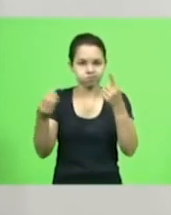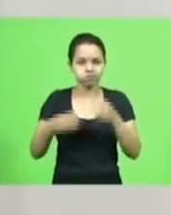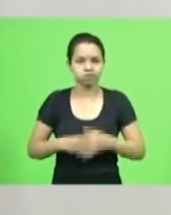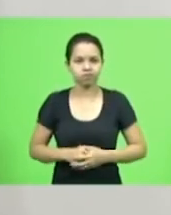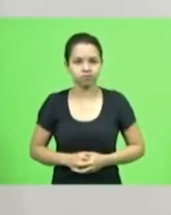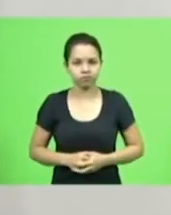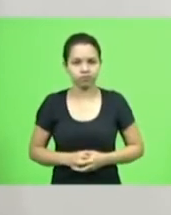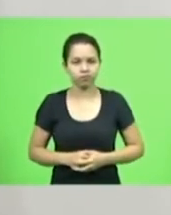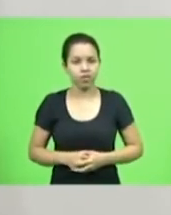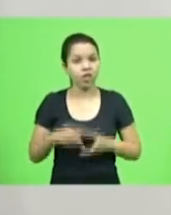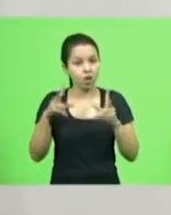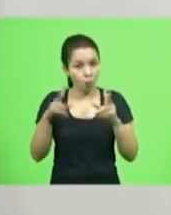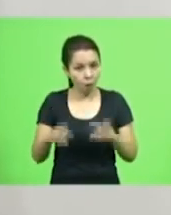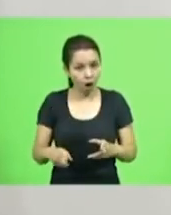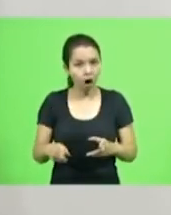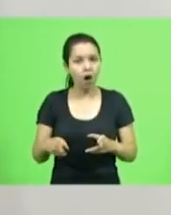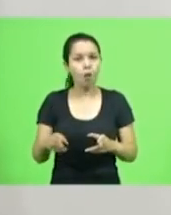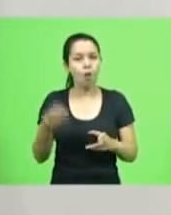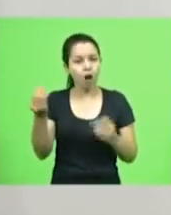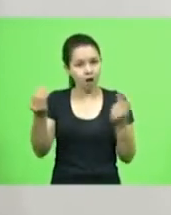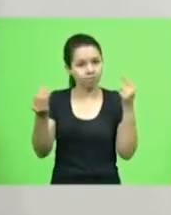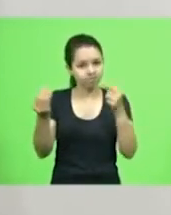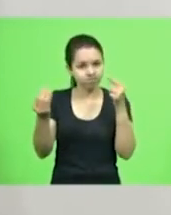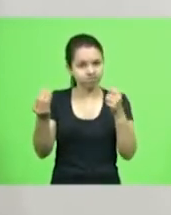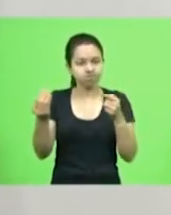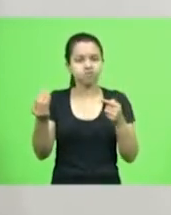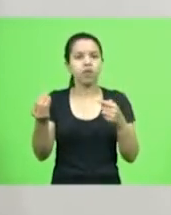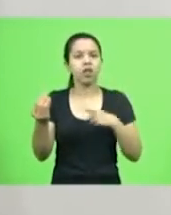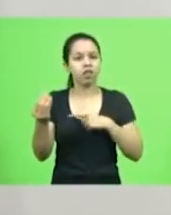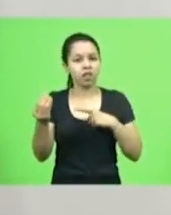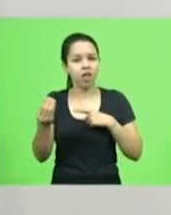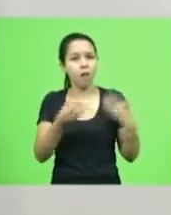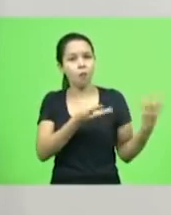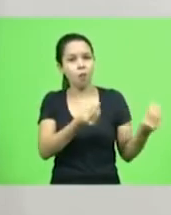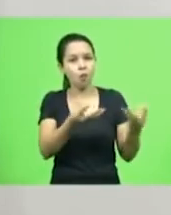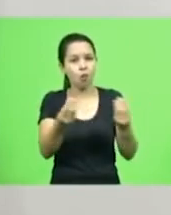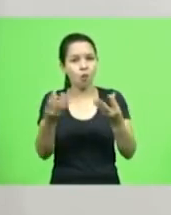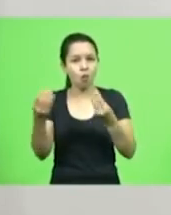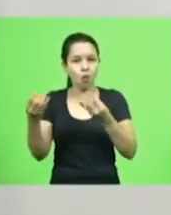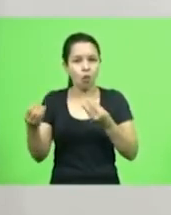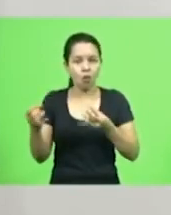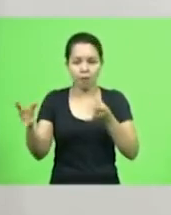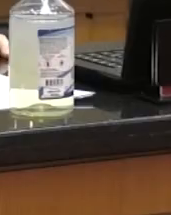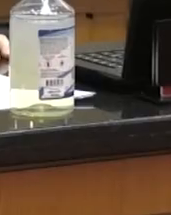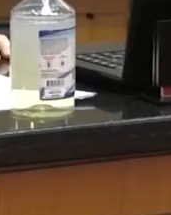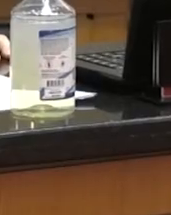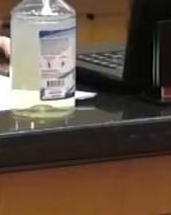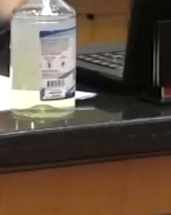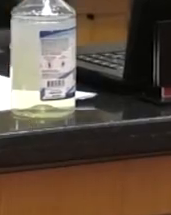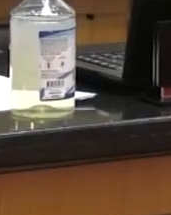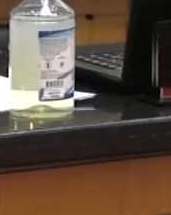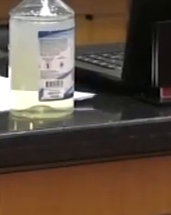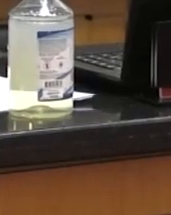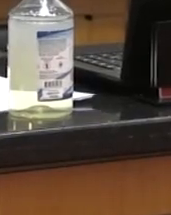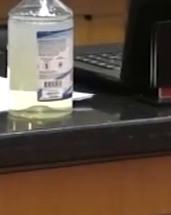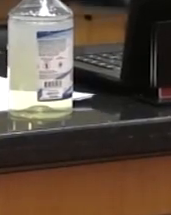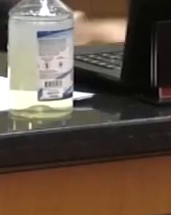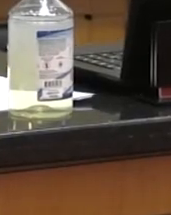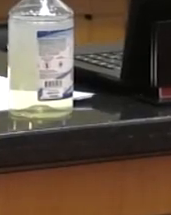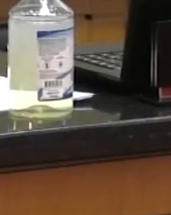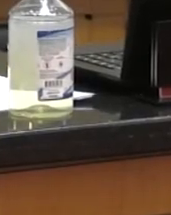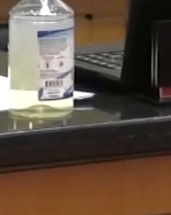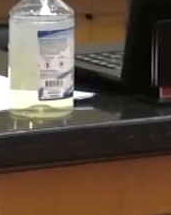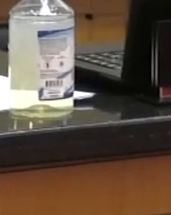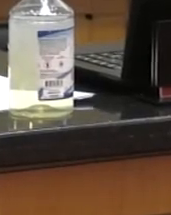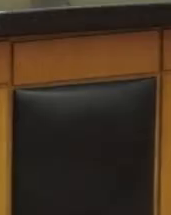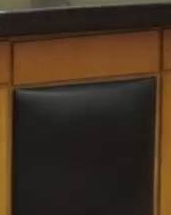esse pedaço de asfalto aqui, deputados, existem centenas espalhadas por Santa Catarina. O deputado Valdir